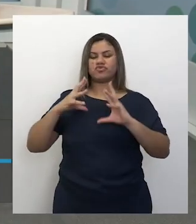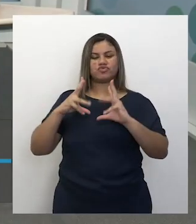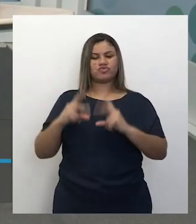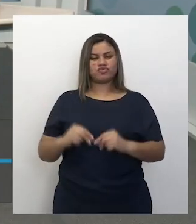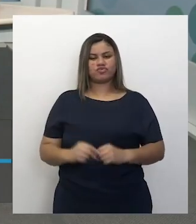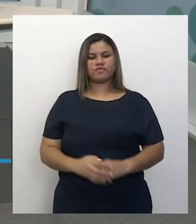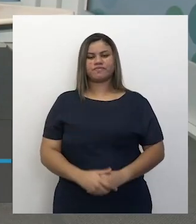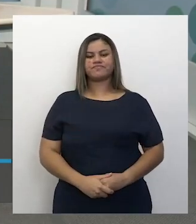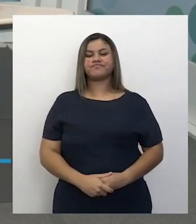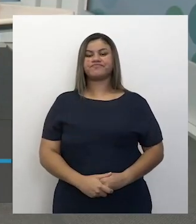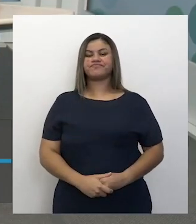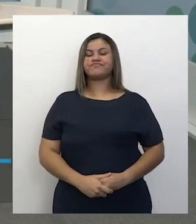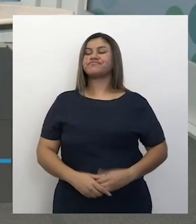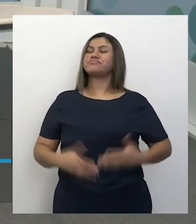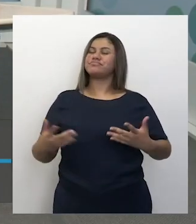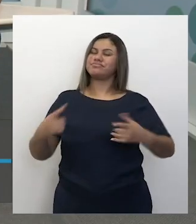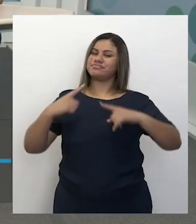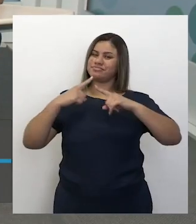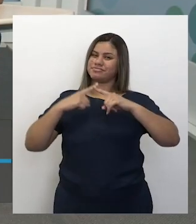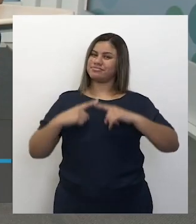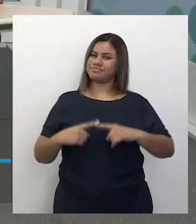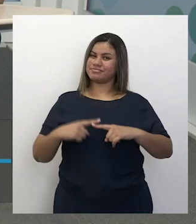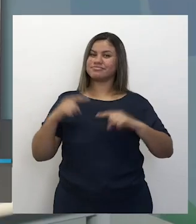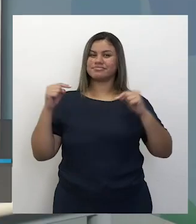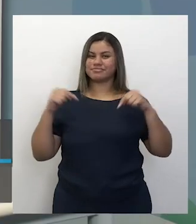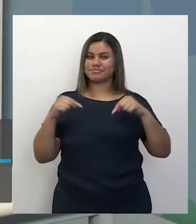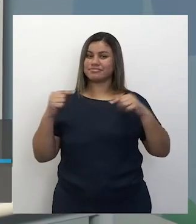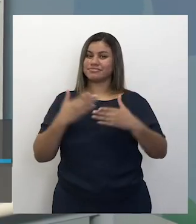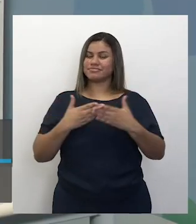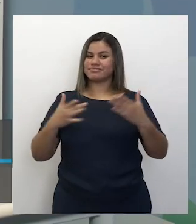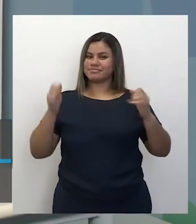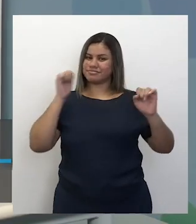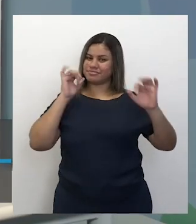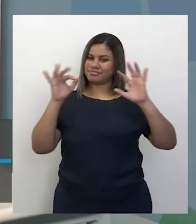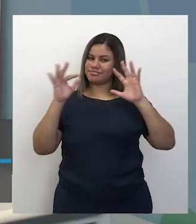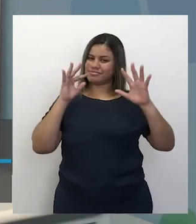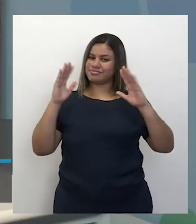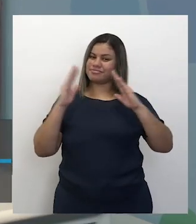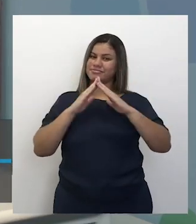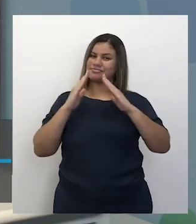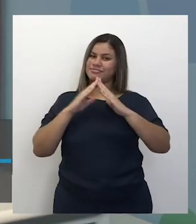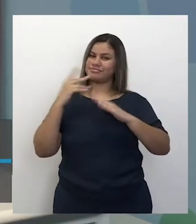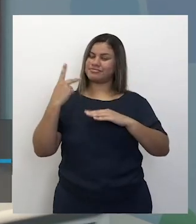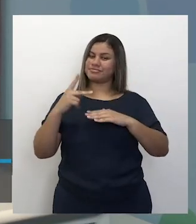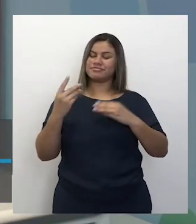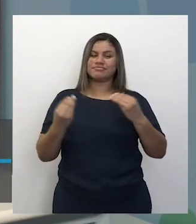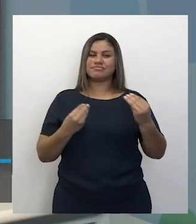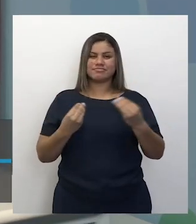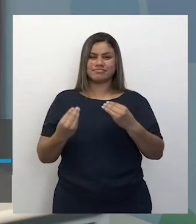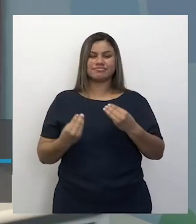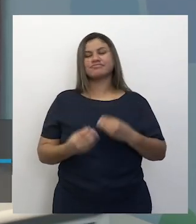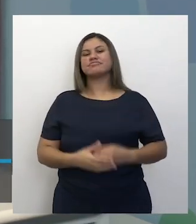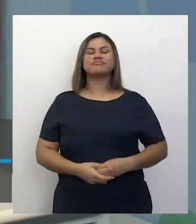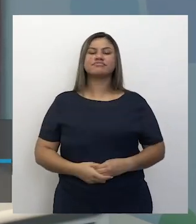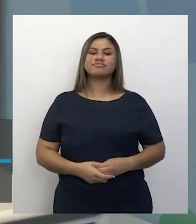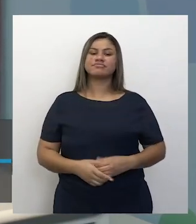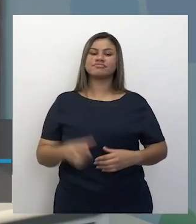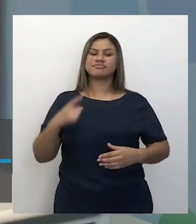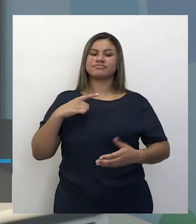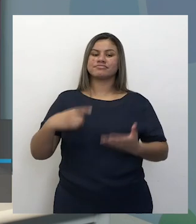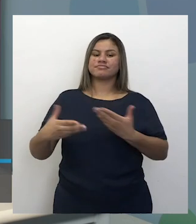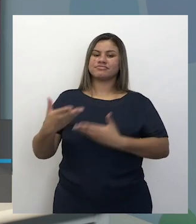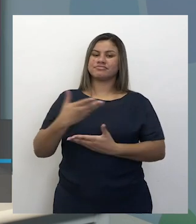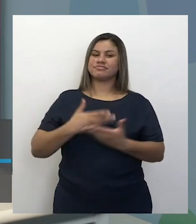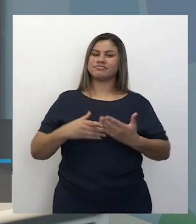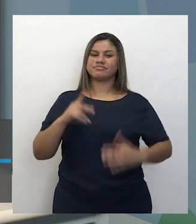aqui, professor Anderson, e vocês aí pensam também na casa de vocês, como é que vocês podem fazer isso. Vou fazer uma dinâmica aqui com o